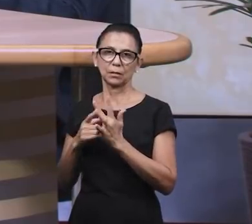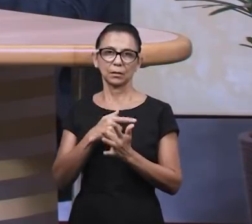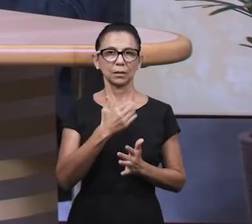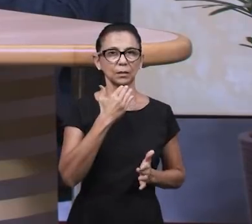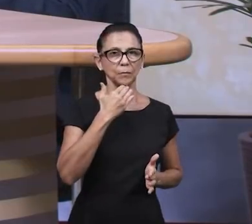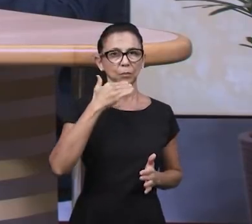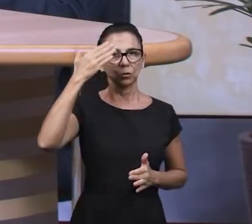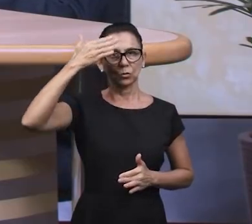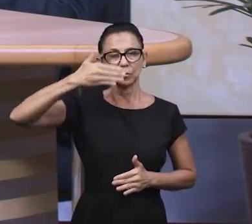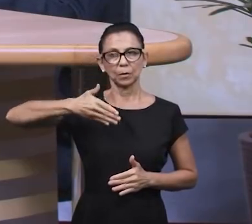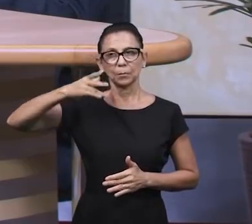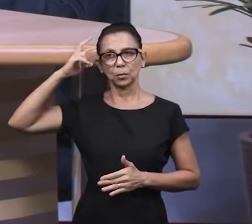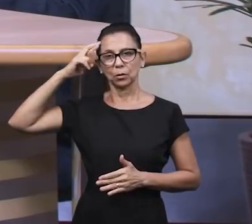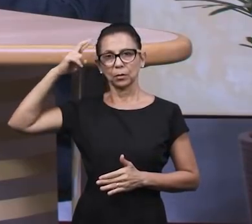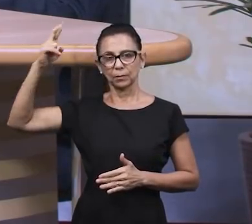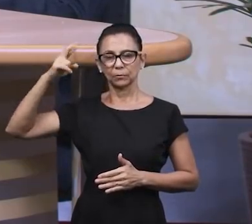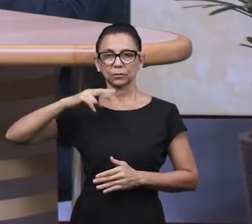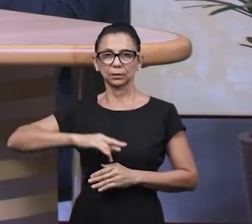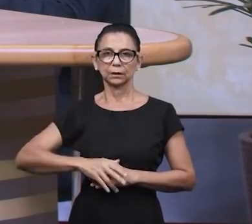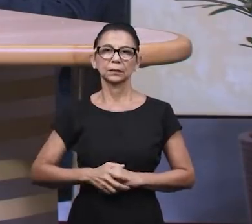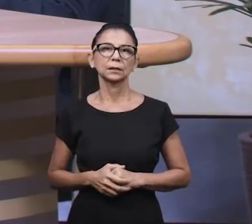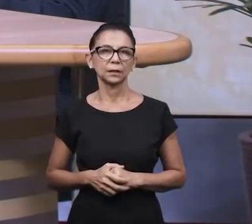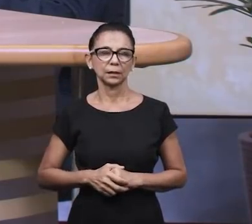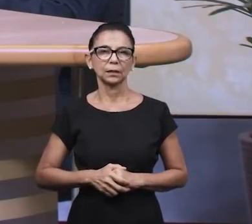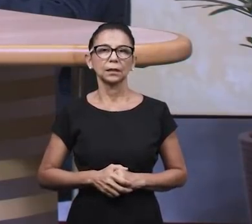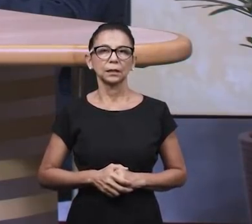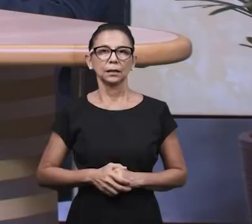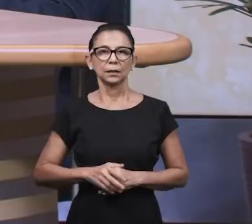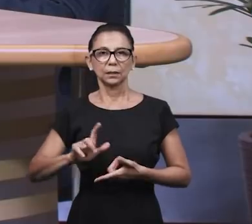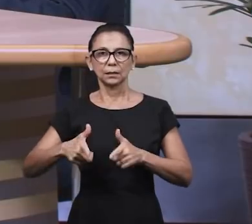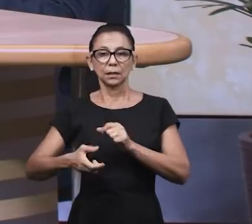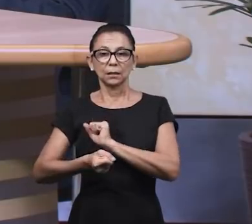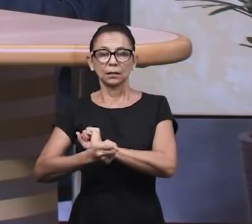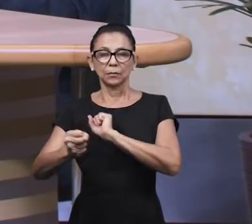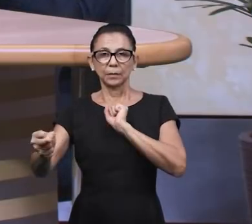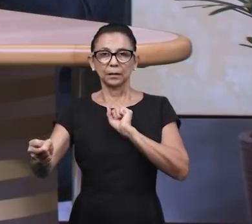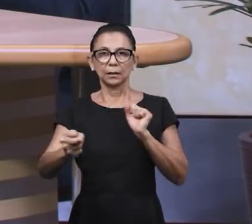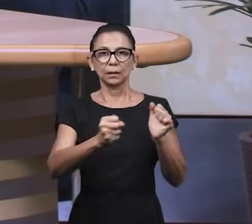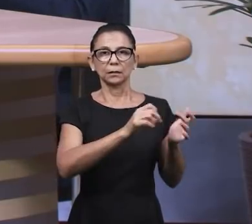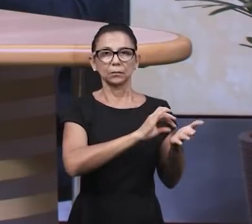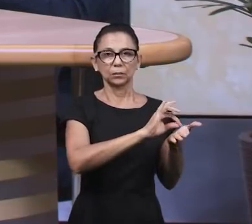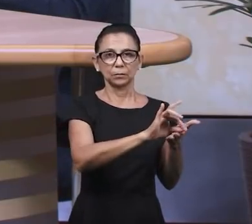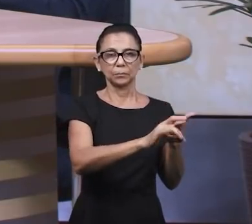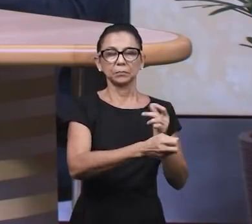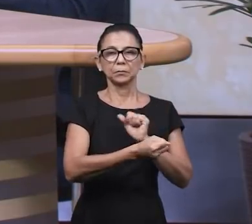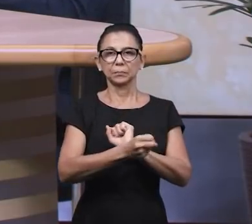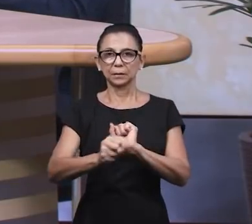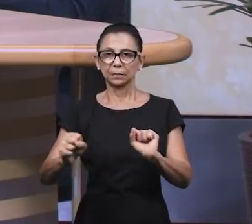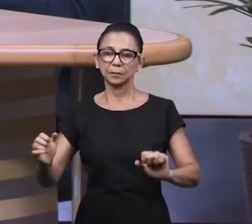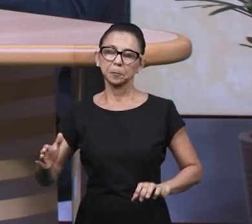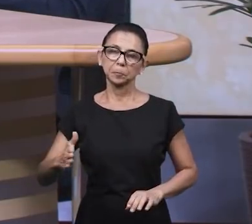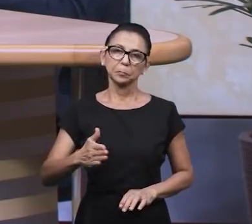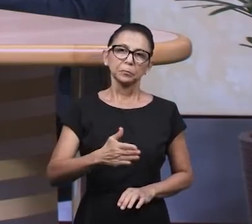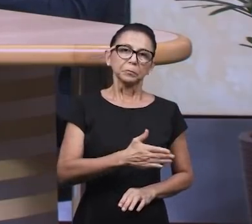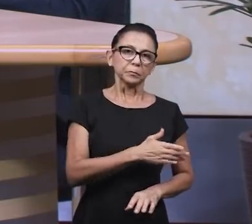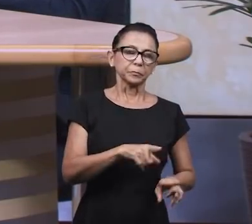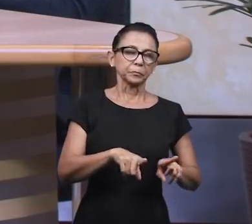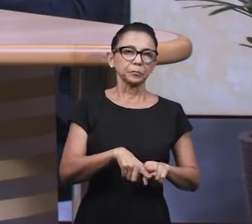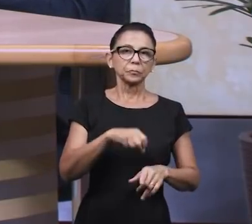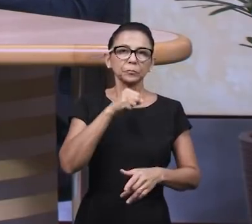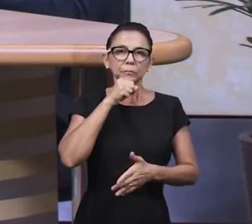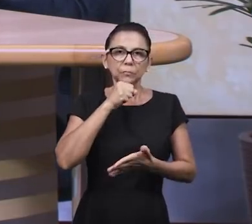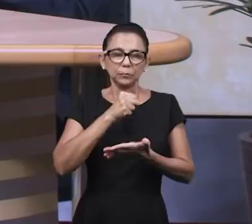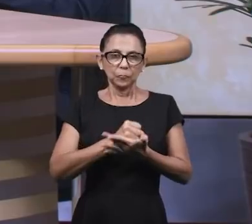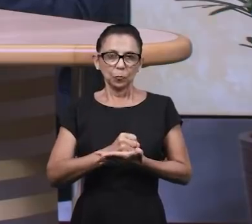a Deus de que libertaria os filhos de Israel do jugo dos midianitas. Mas existe outro também, outro aspecto ali no